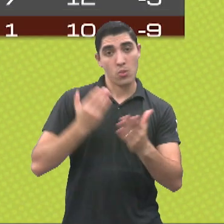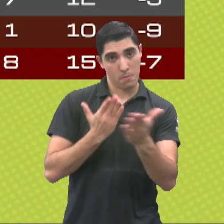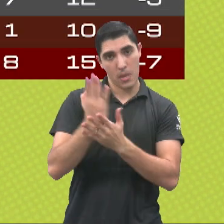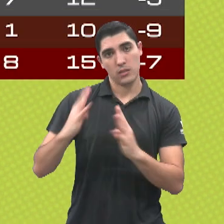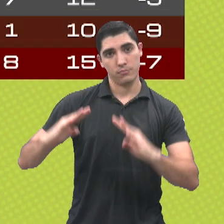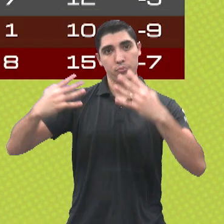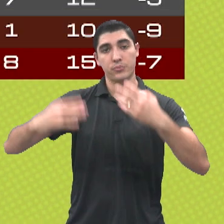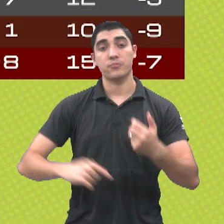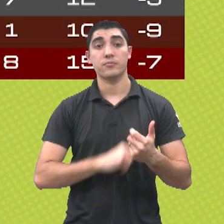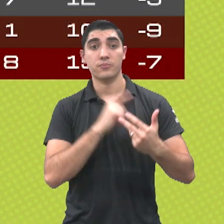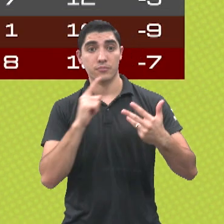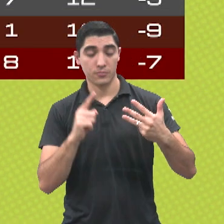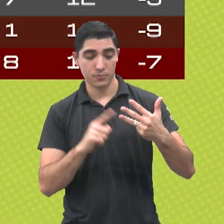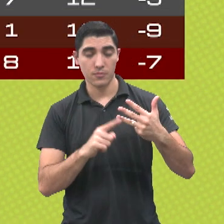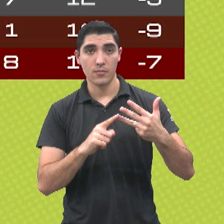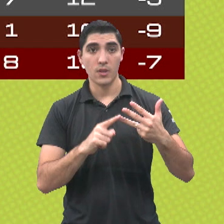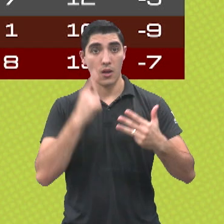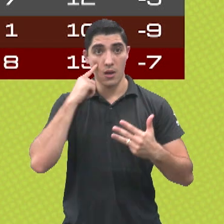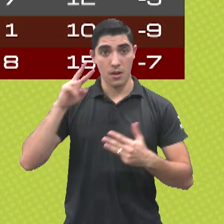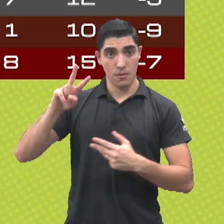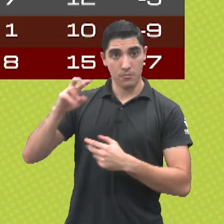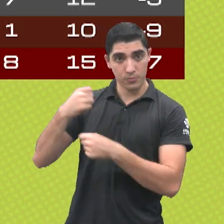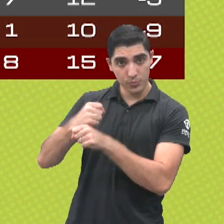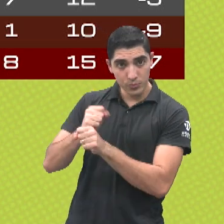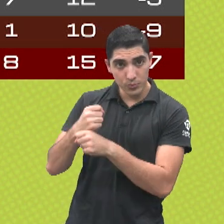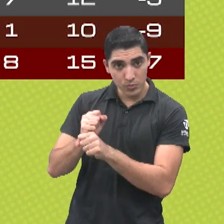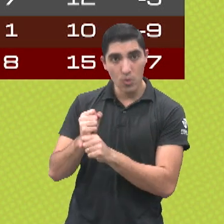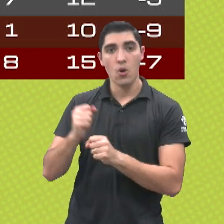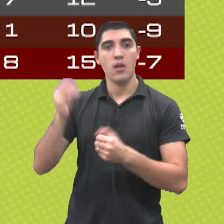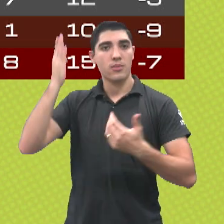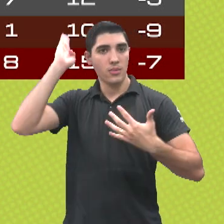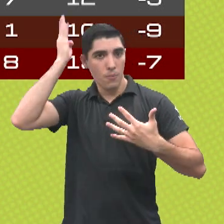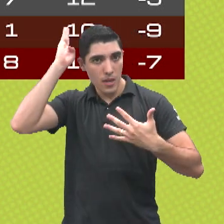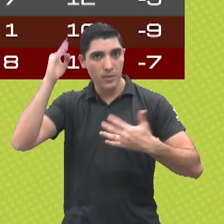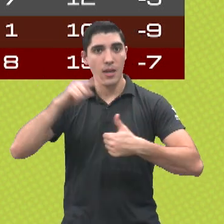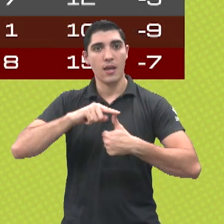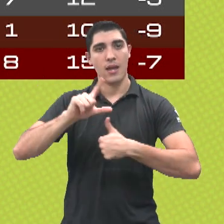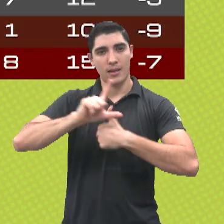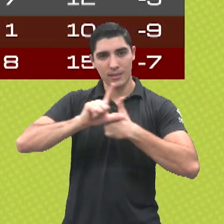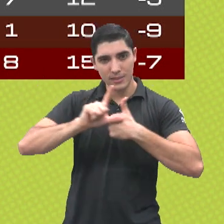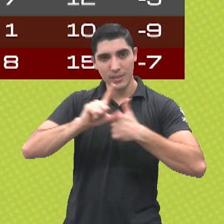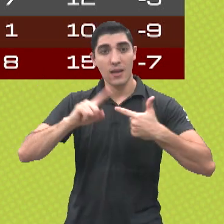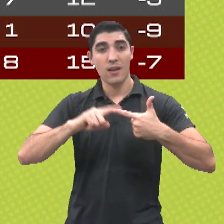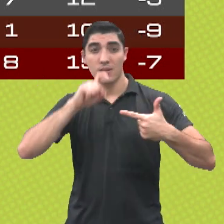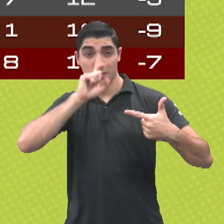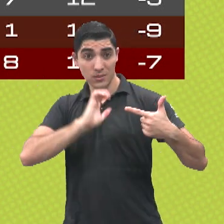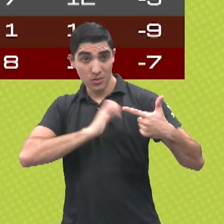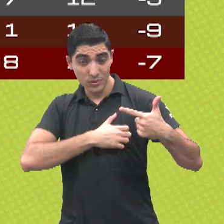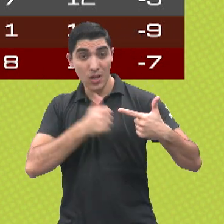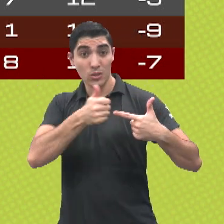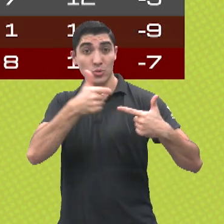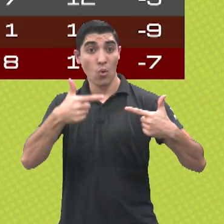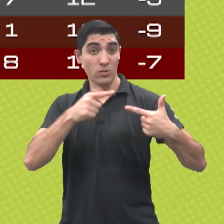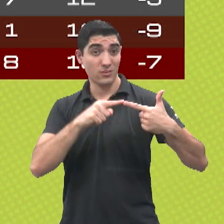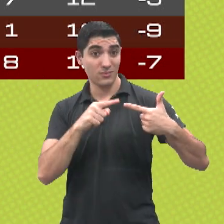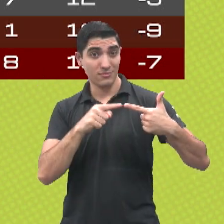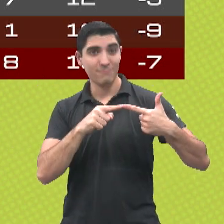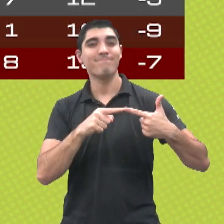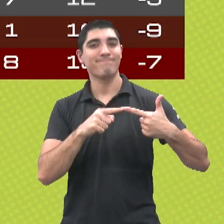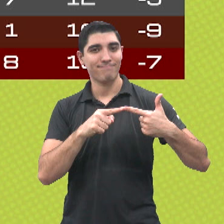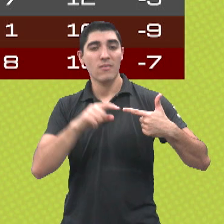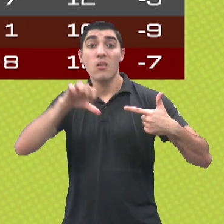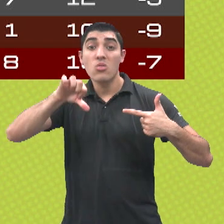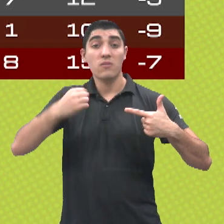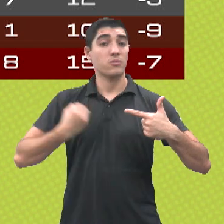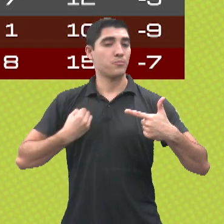por favor. Lá, o Votuporanguense é o 9º colocado, Taubaté é o 10º, Linense 11º, São José 12º com apenas 9